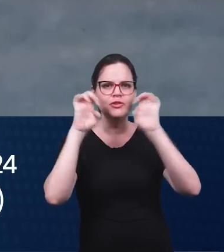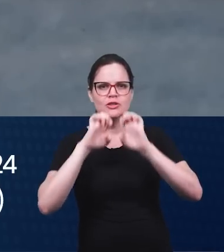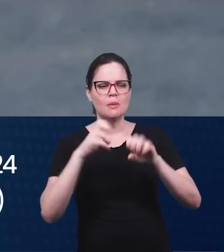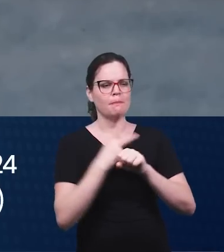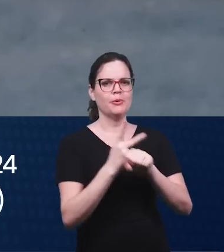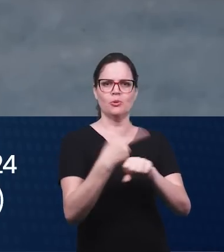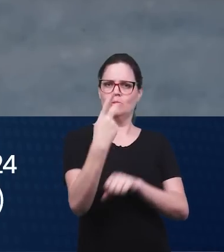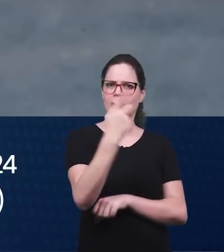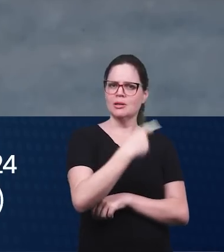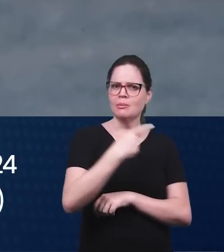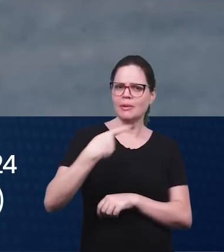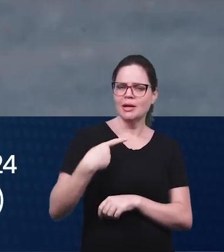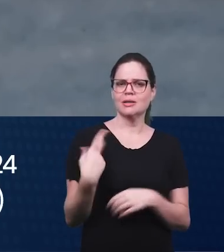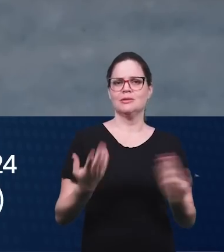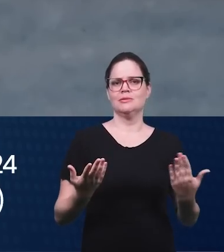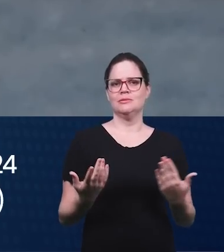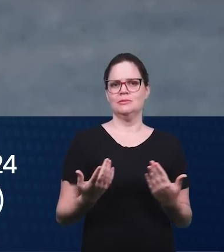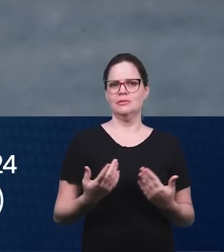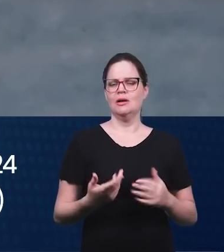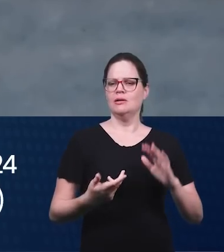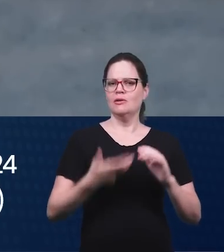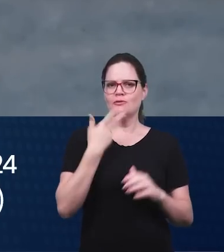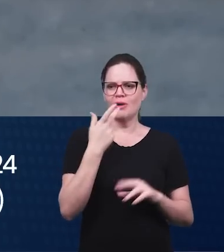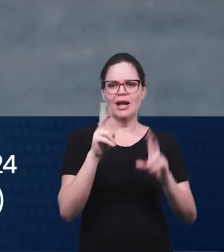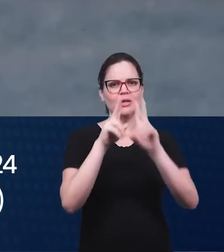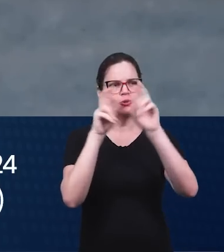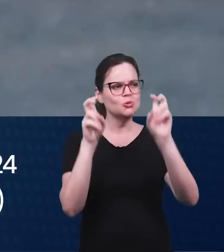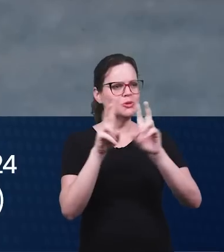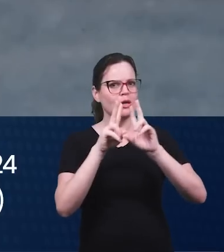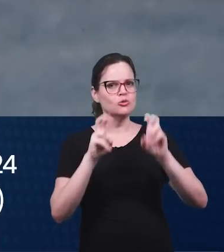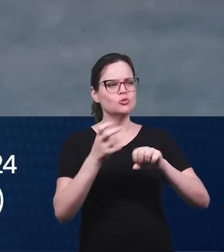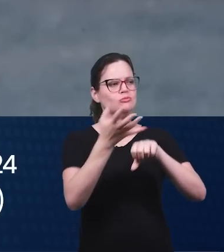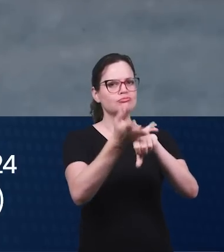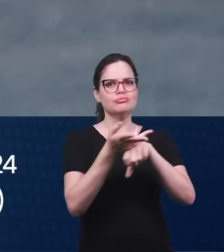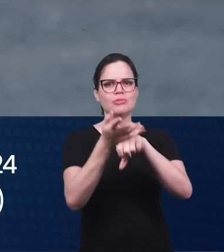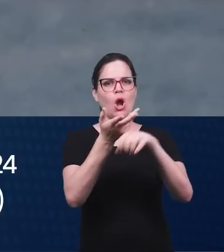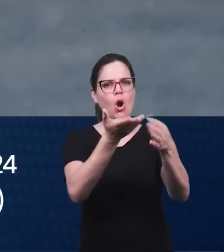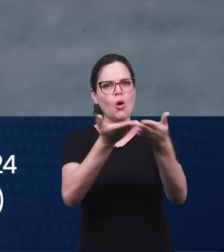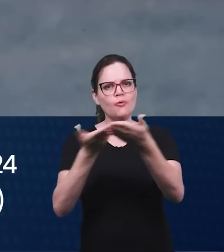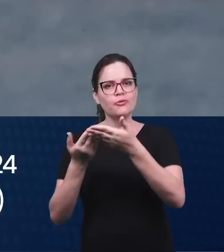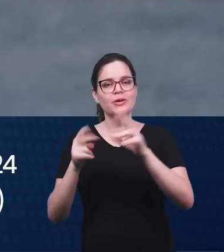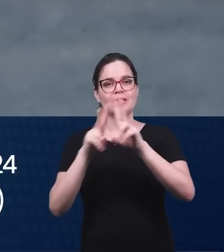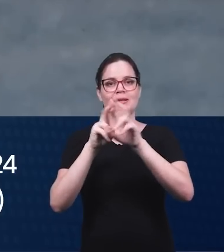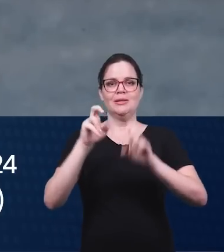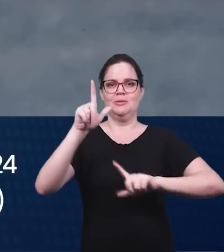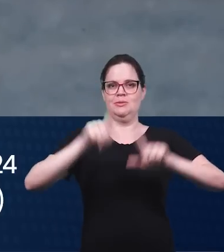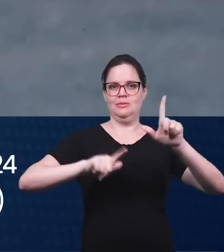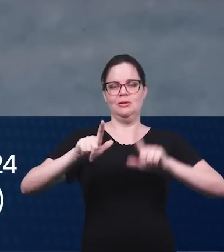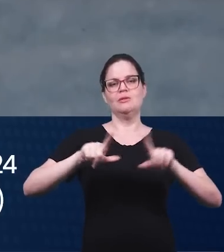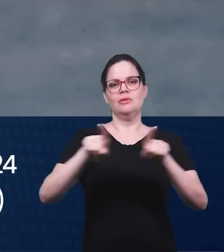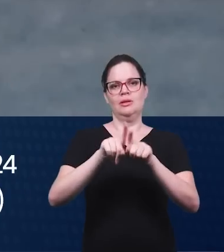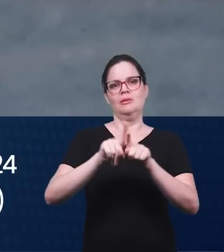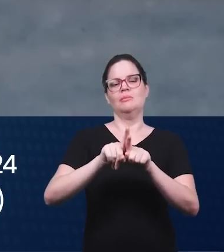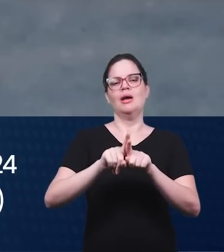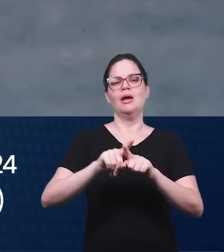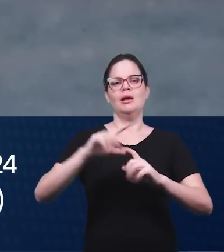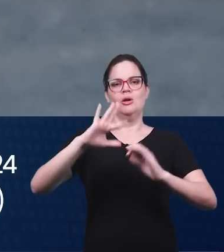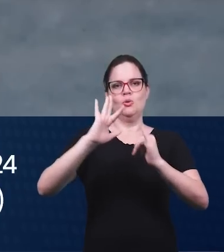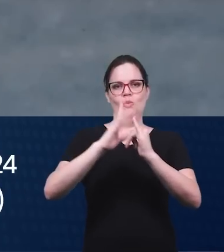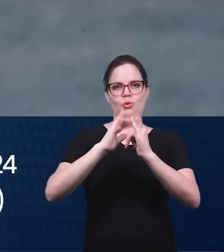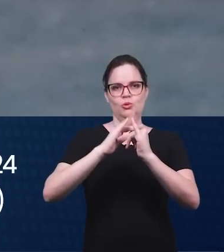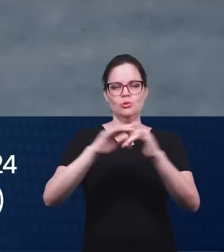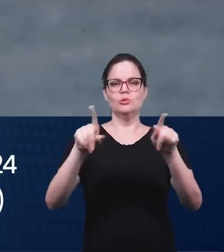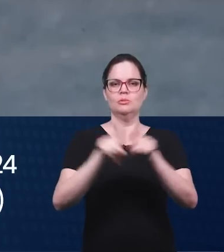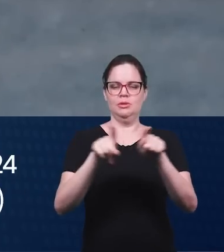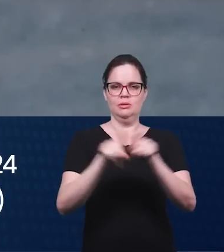na sua igreja, procure o seu pastor, fale sobre isso, tá? Fale sobre o canal da Igreja Cristã Maranata no YouTube. Nós